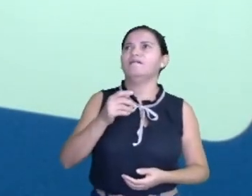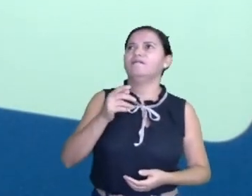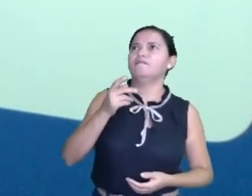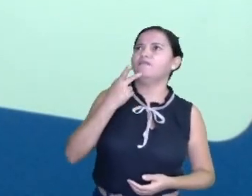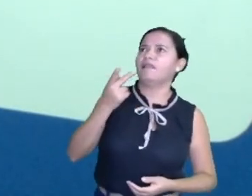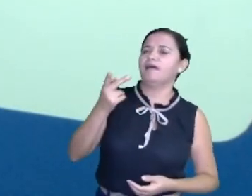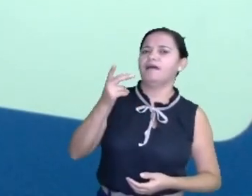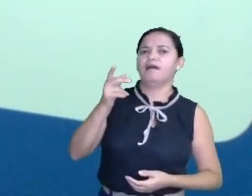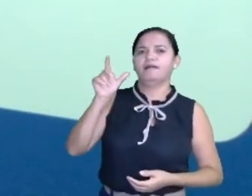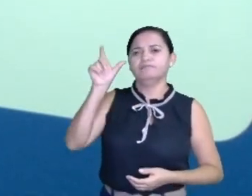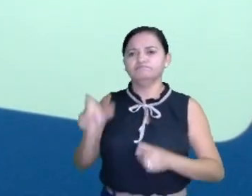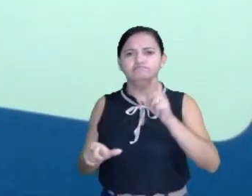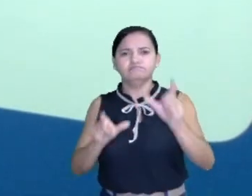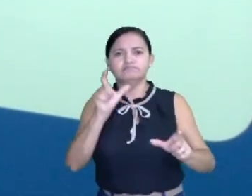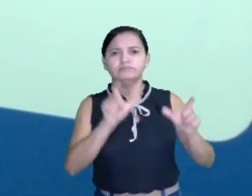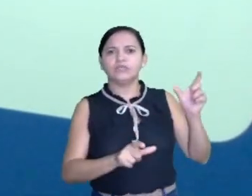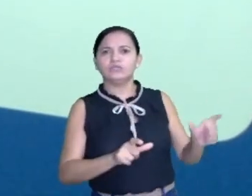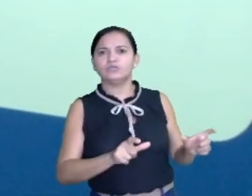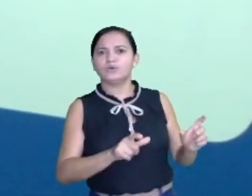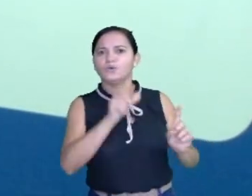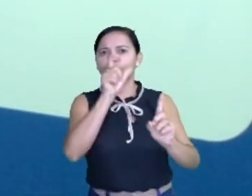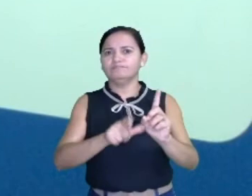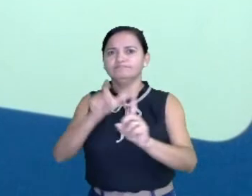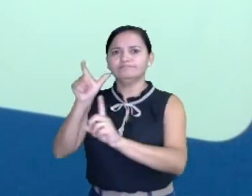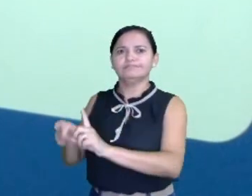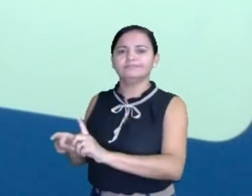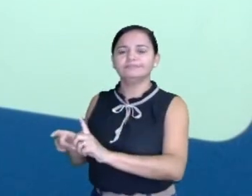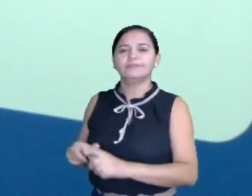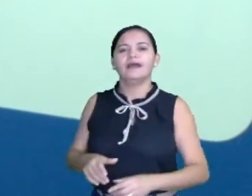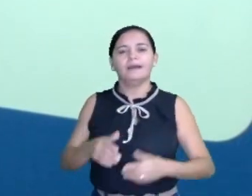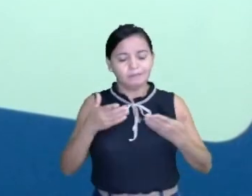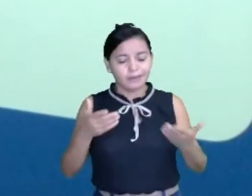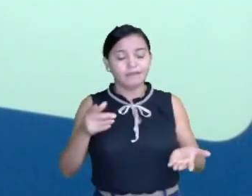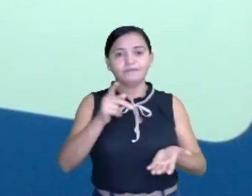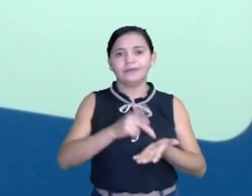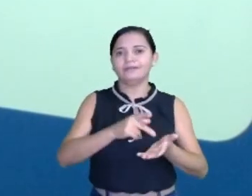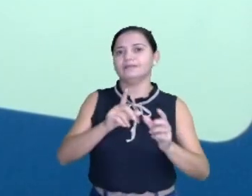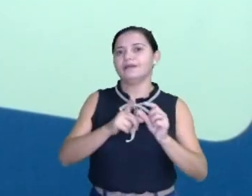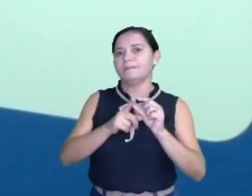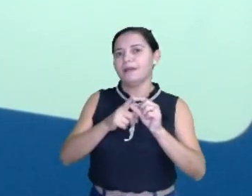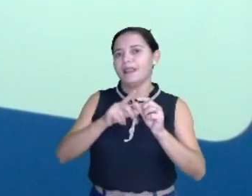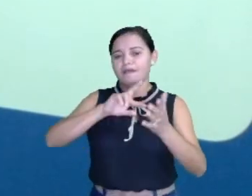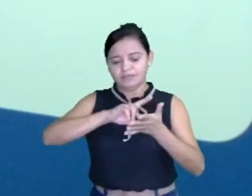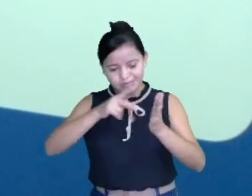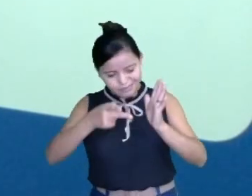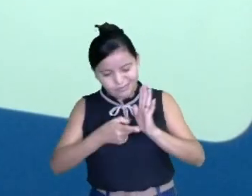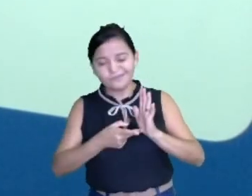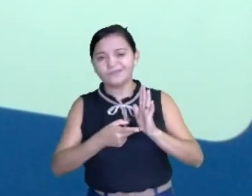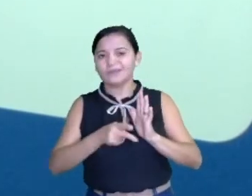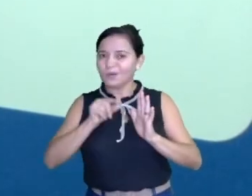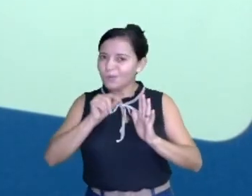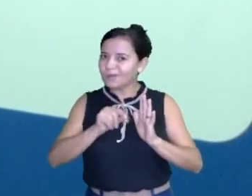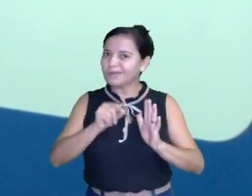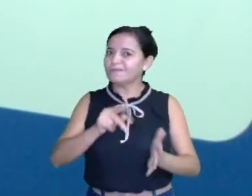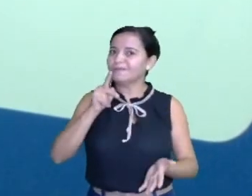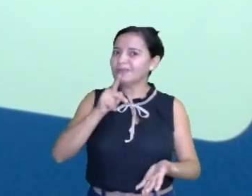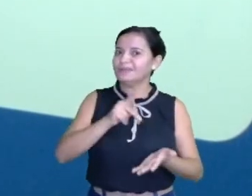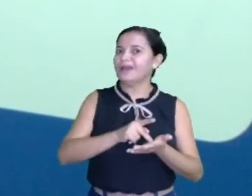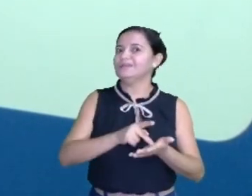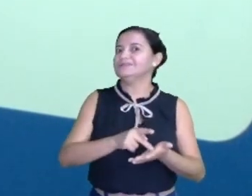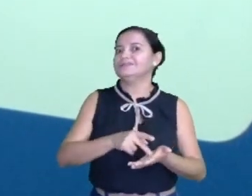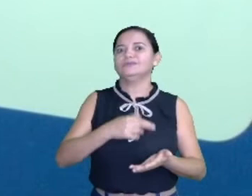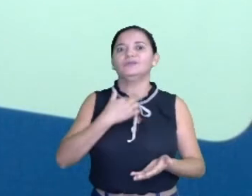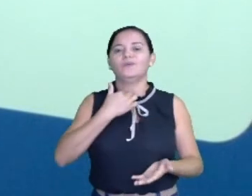um sujeito. Mas na prática, a etimologia da palavra, de forma literal, é aquilo que não é